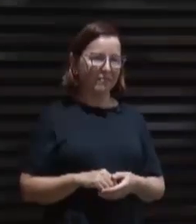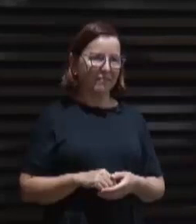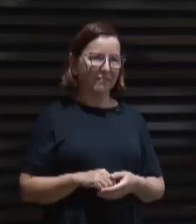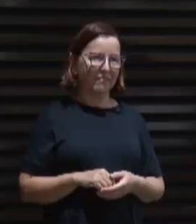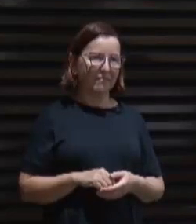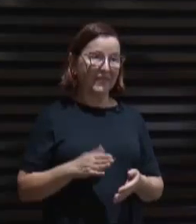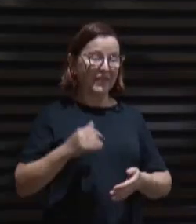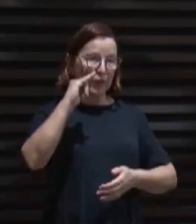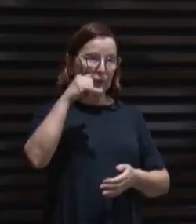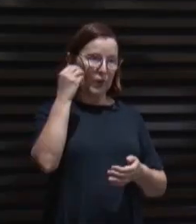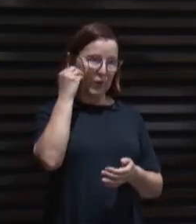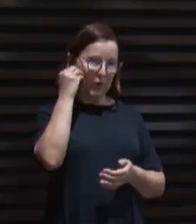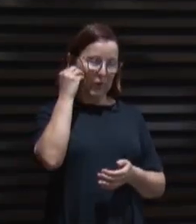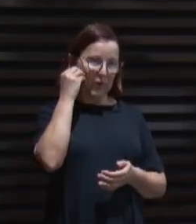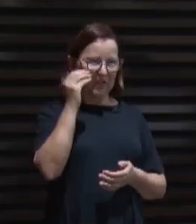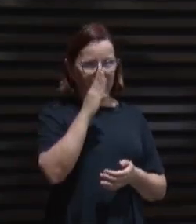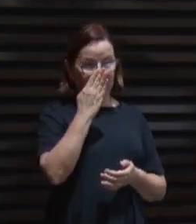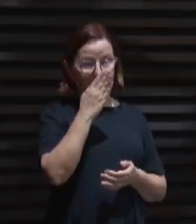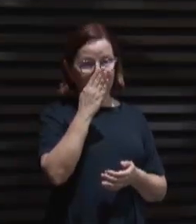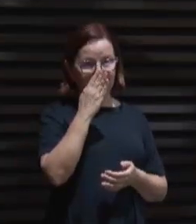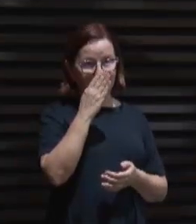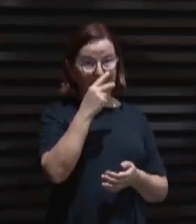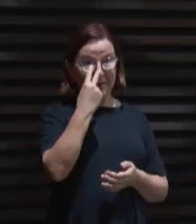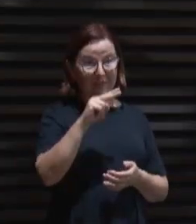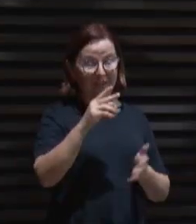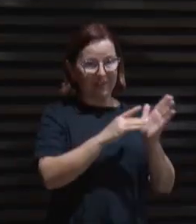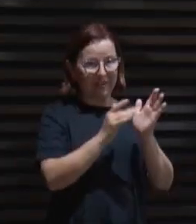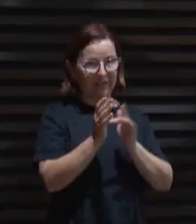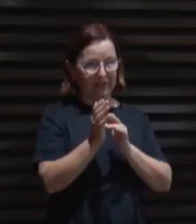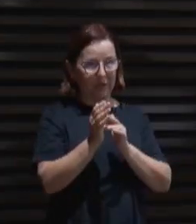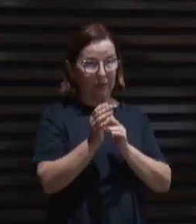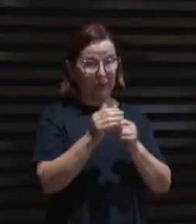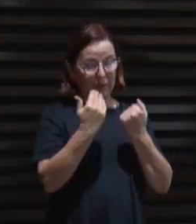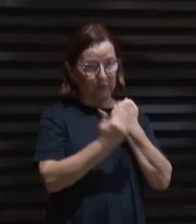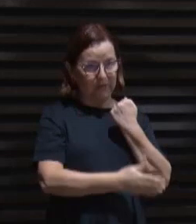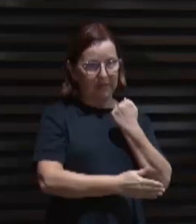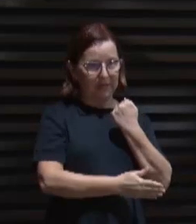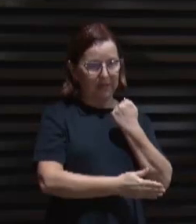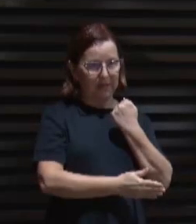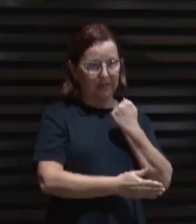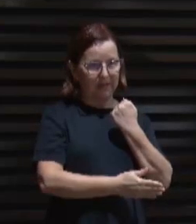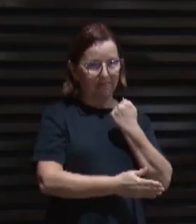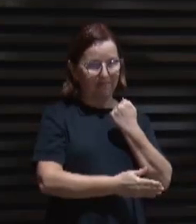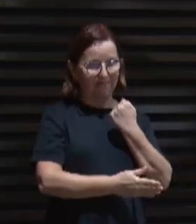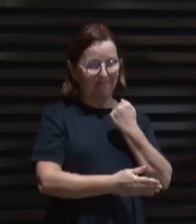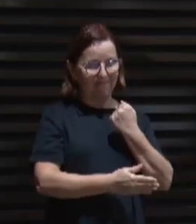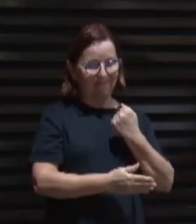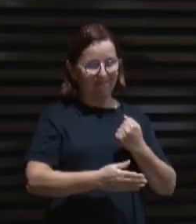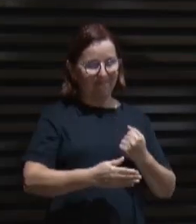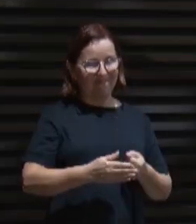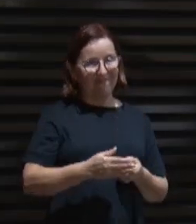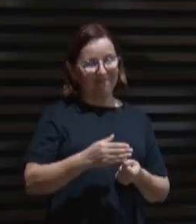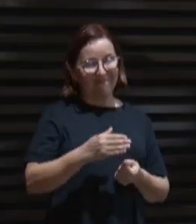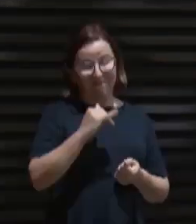Então, Judas, o que o traiu, vendo que Jesus fora condenado, tocado de remorso,